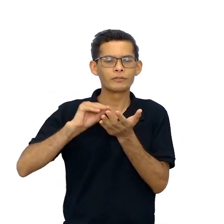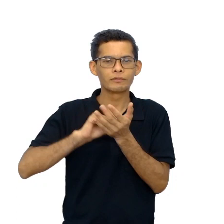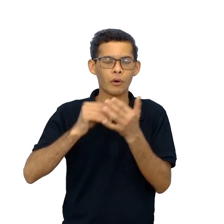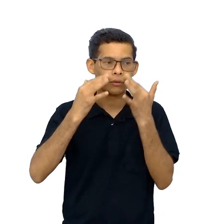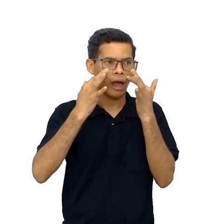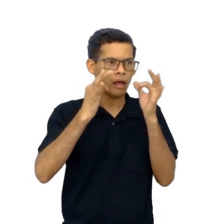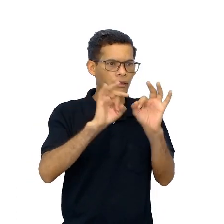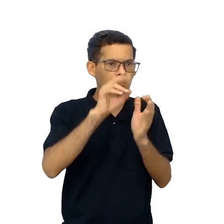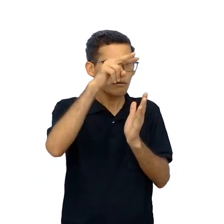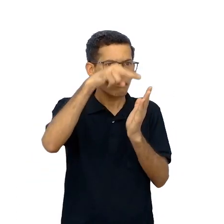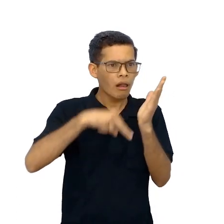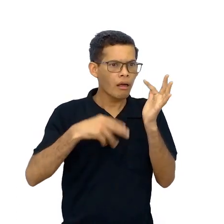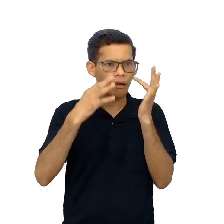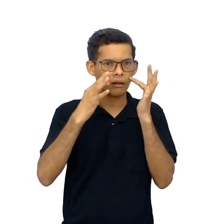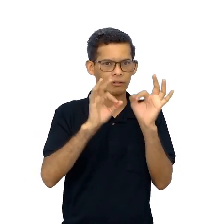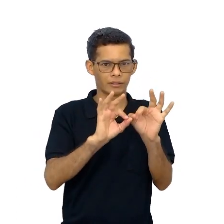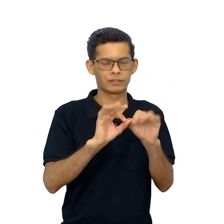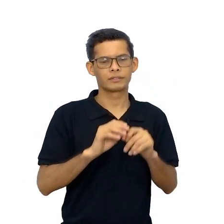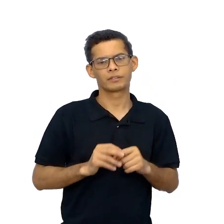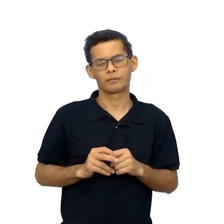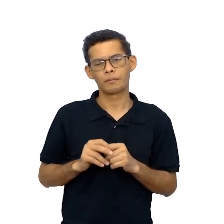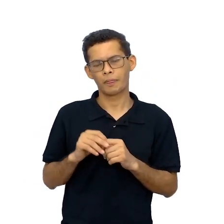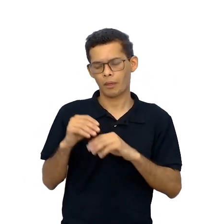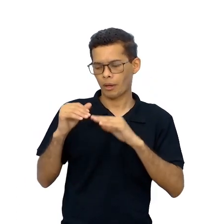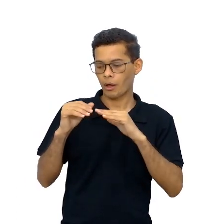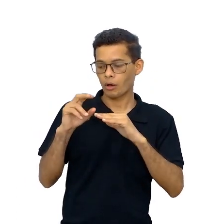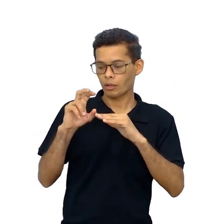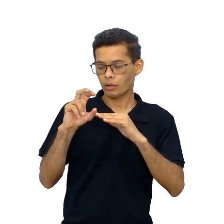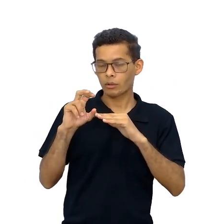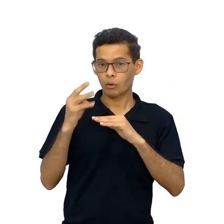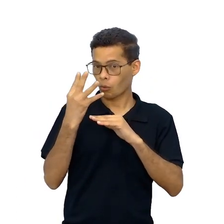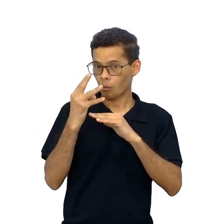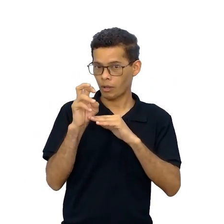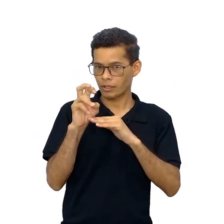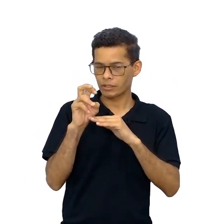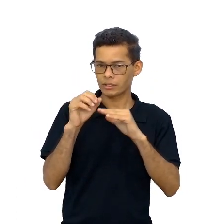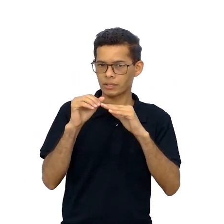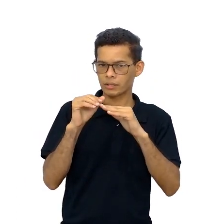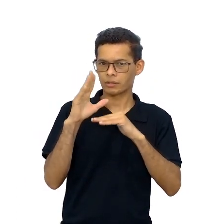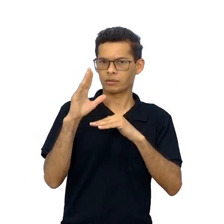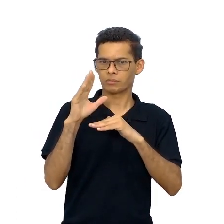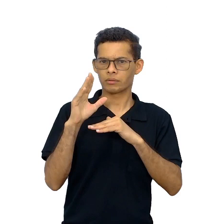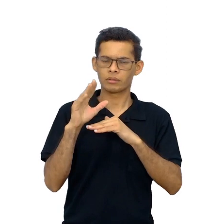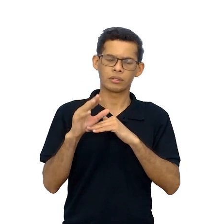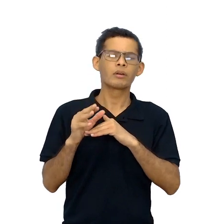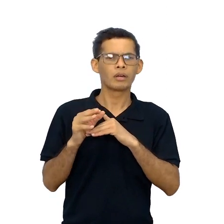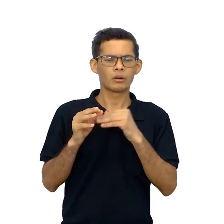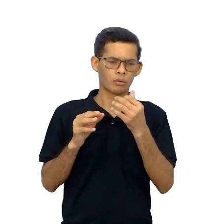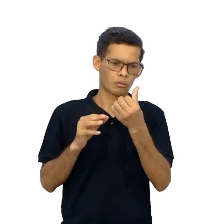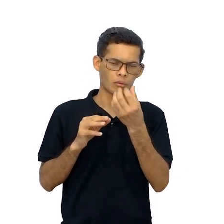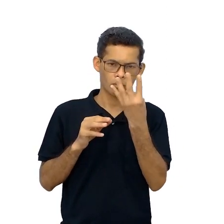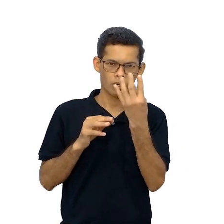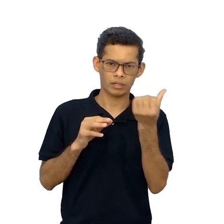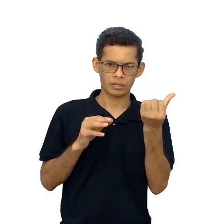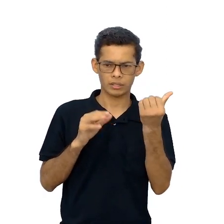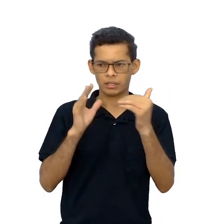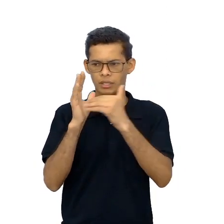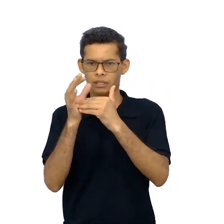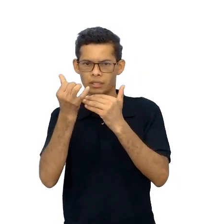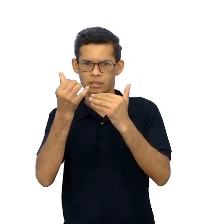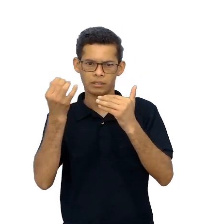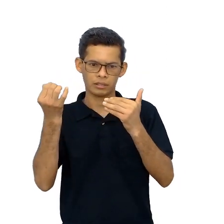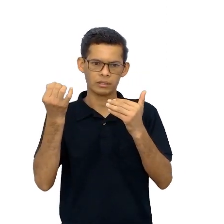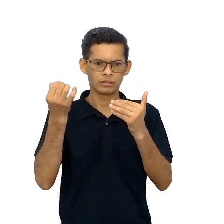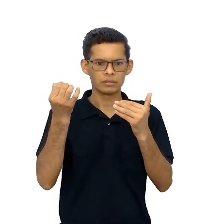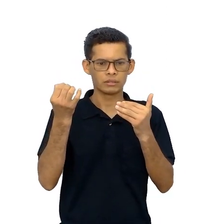é maior que 45. Então, aqui está de 46 a 60, que é maior de 45.